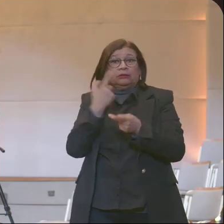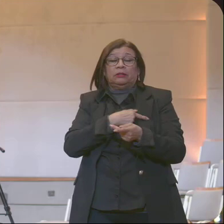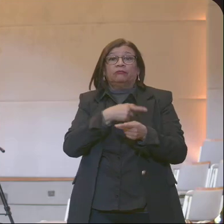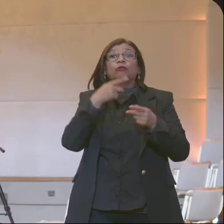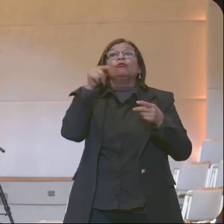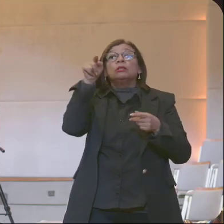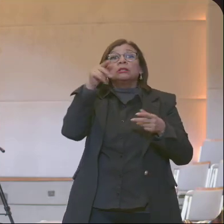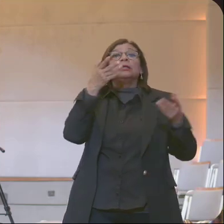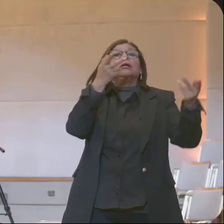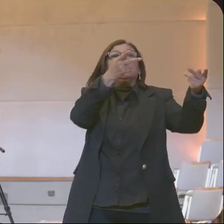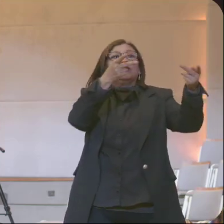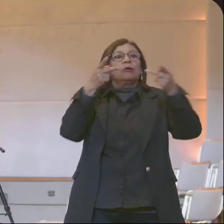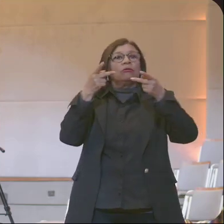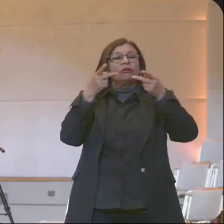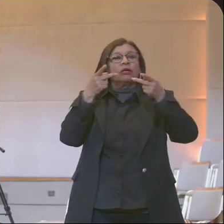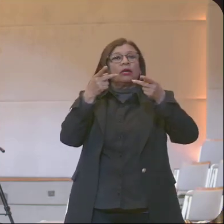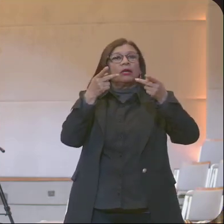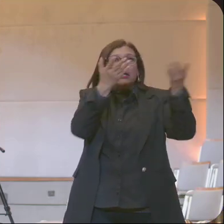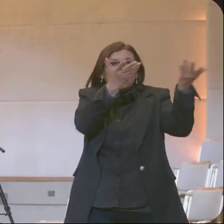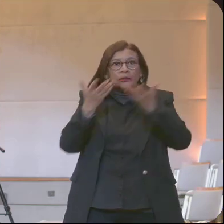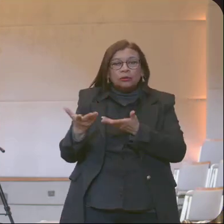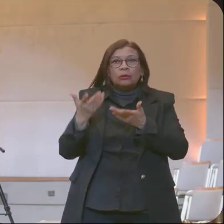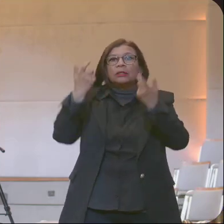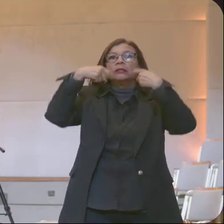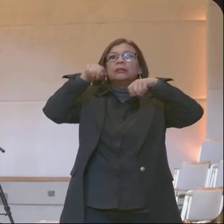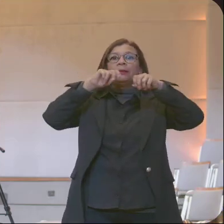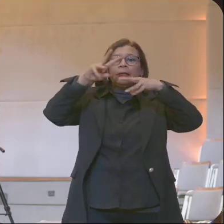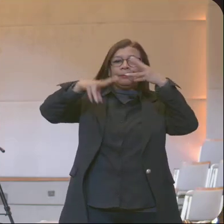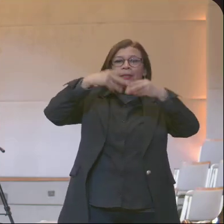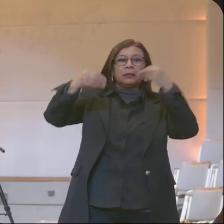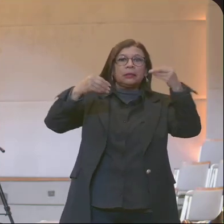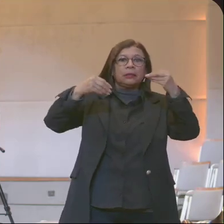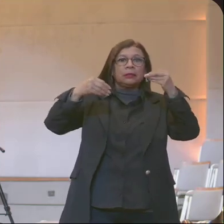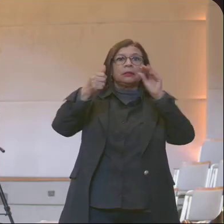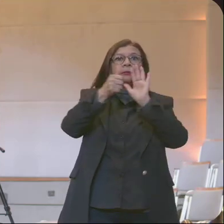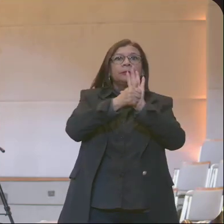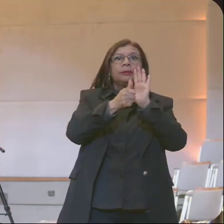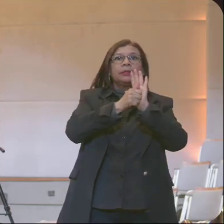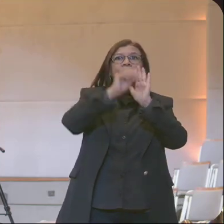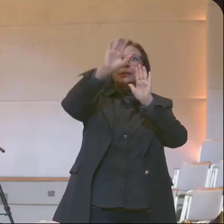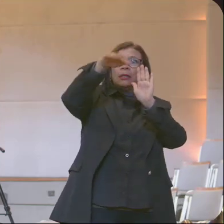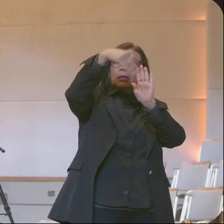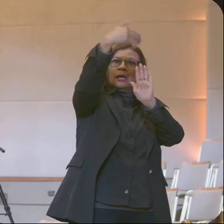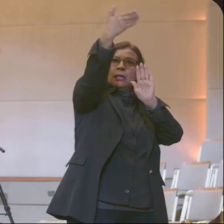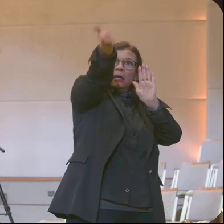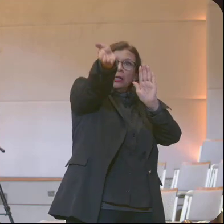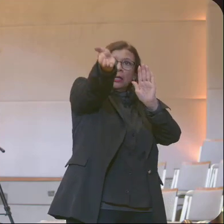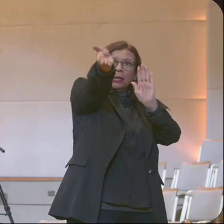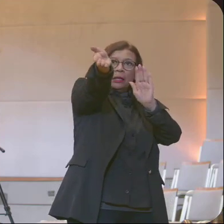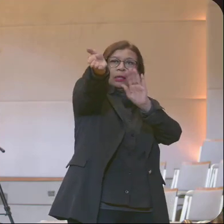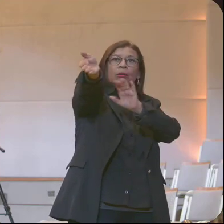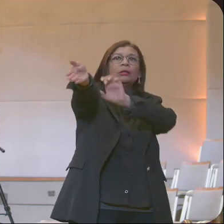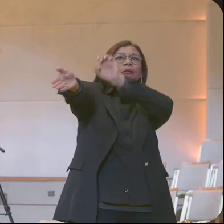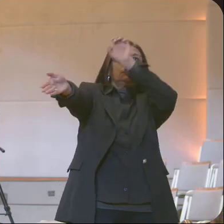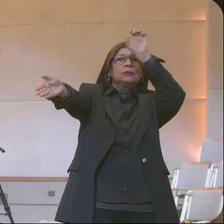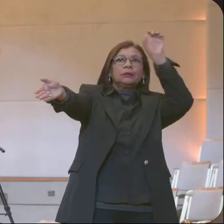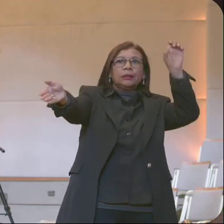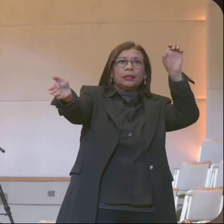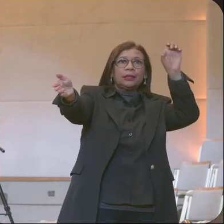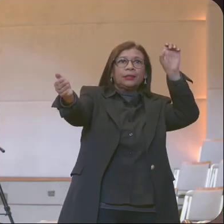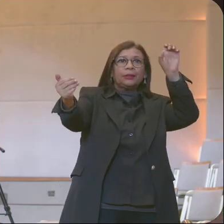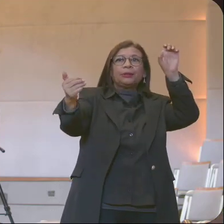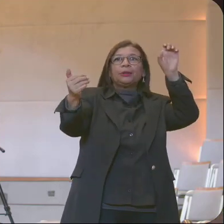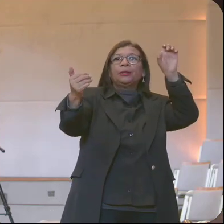está convidado a receber um brinde da nossa igreja. Ele fica ali do lado esquerdo, quem sai.